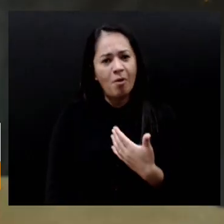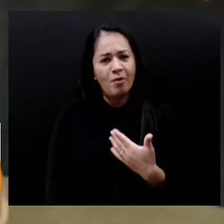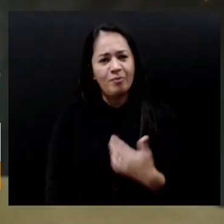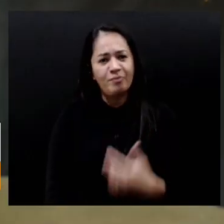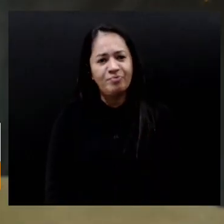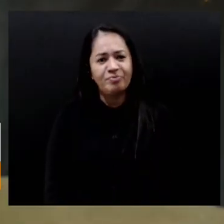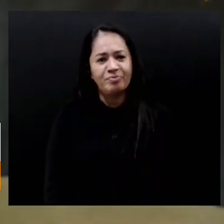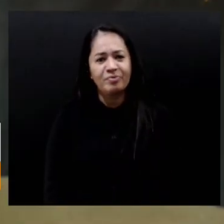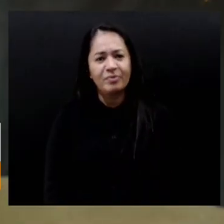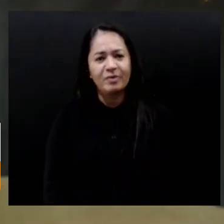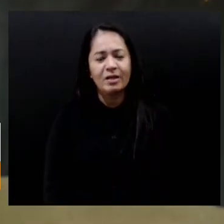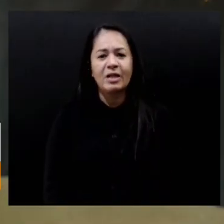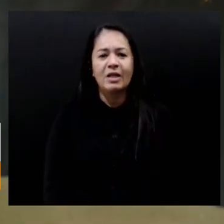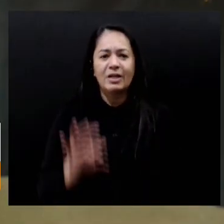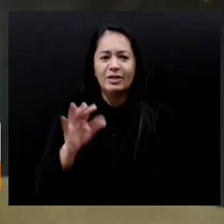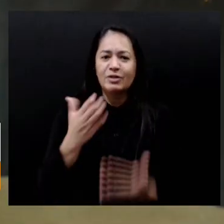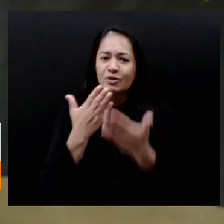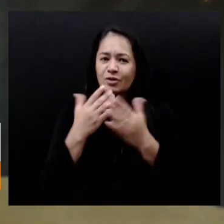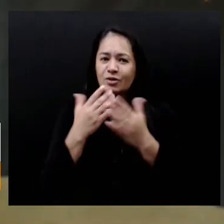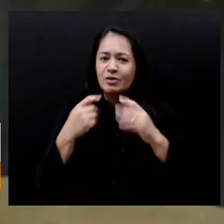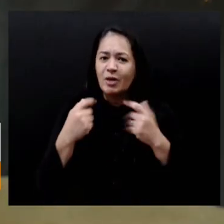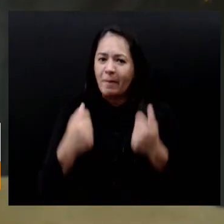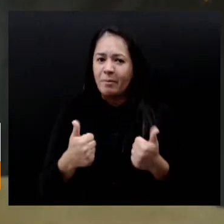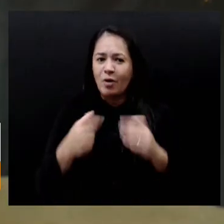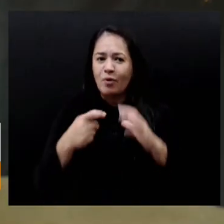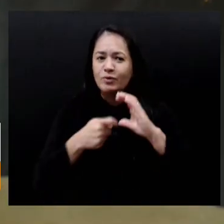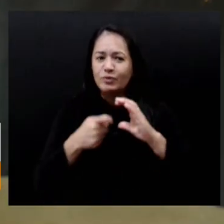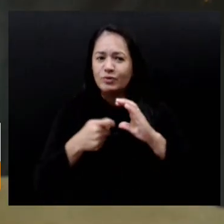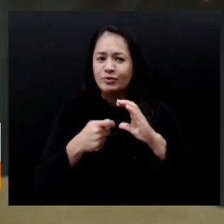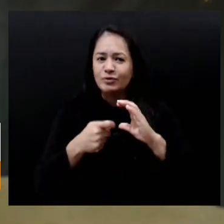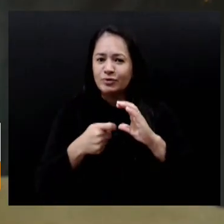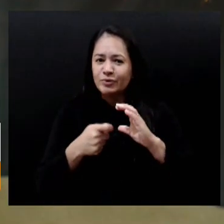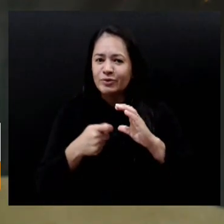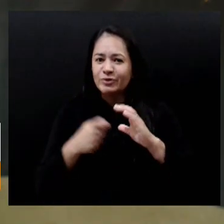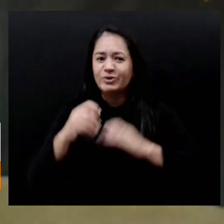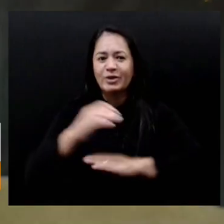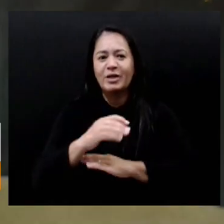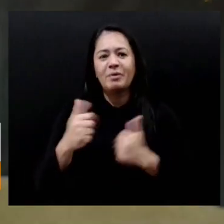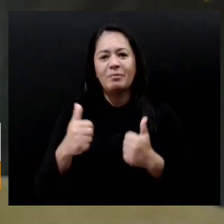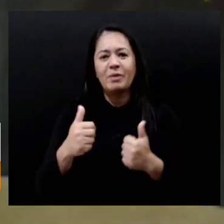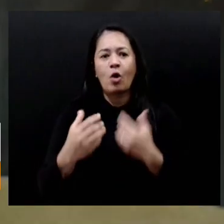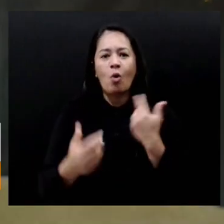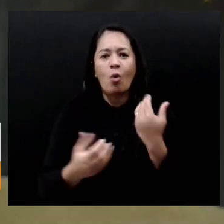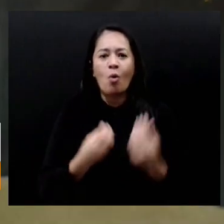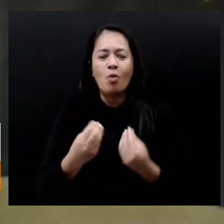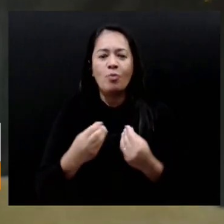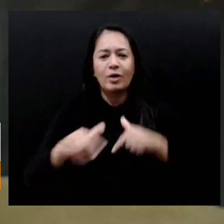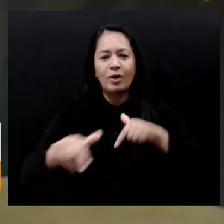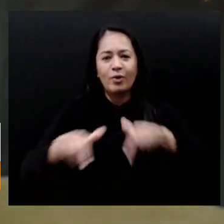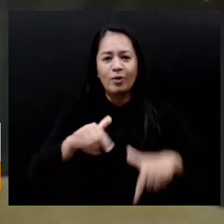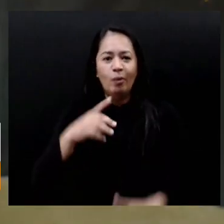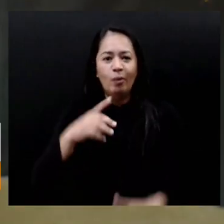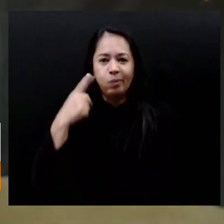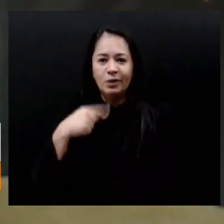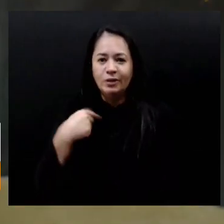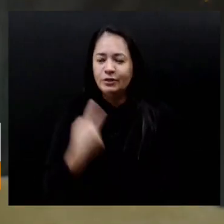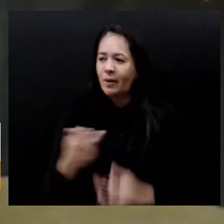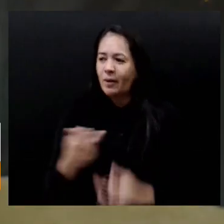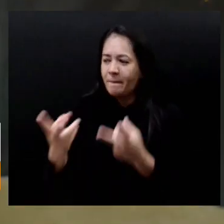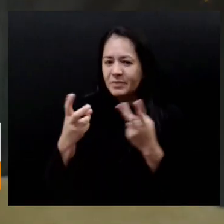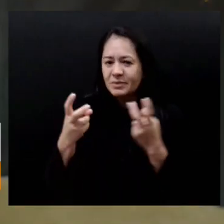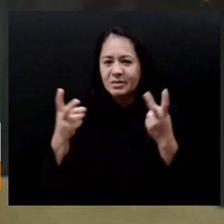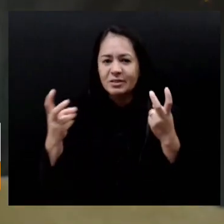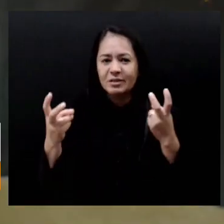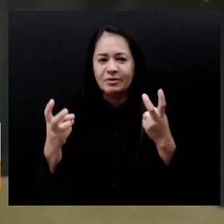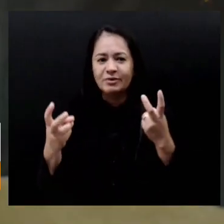estúdio Câmara para falar como que funciona o trabalho dos advogados, né? Bem interessante que a gente vê, não tem muito